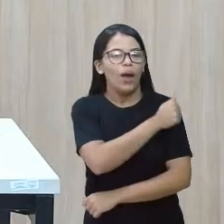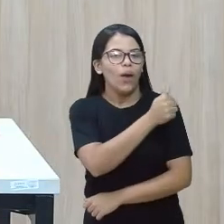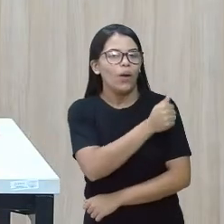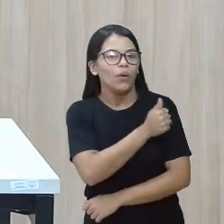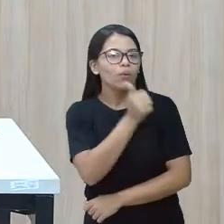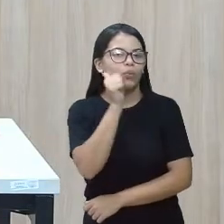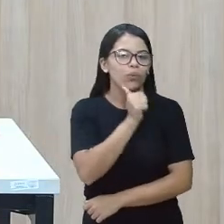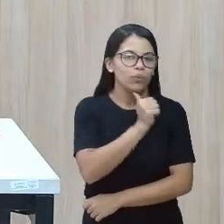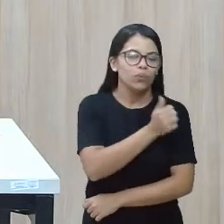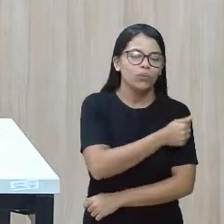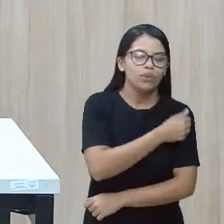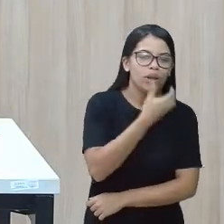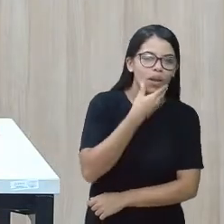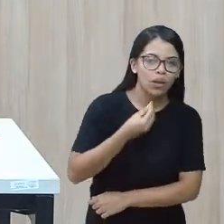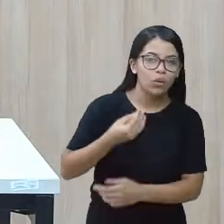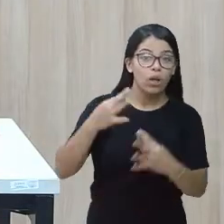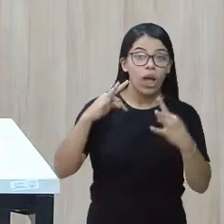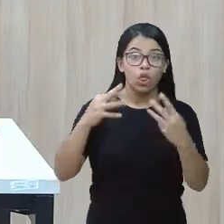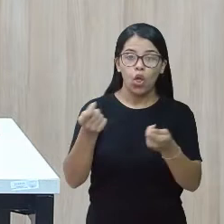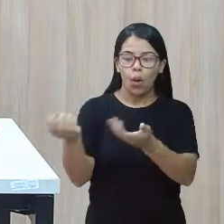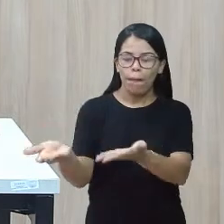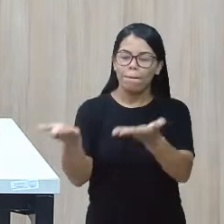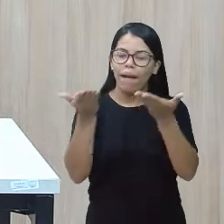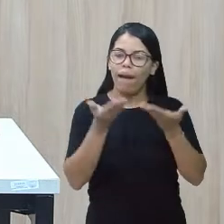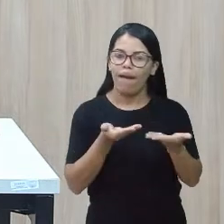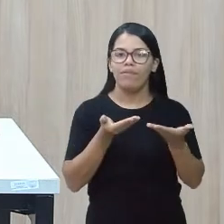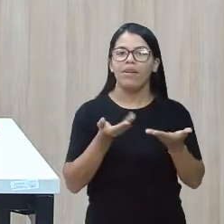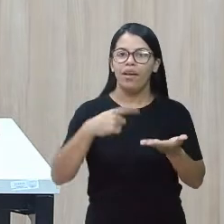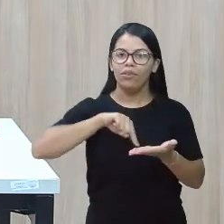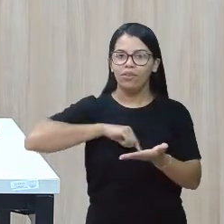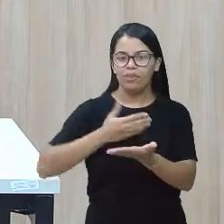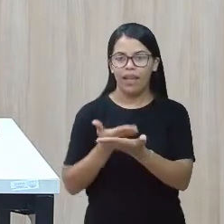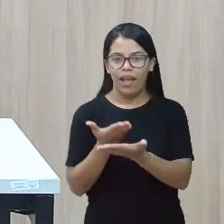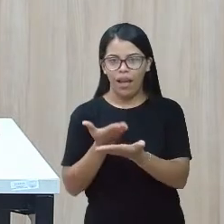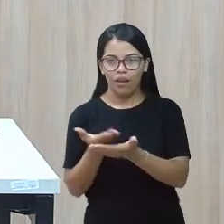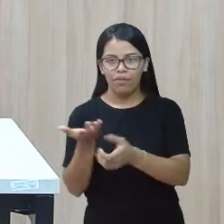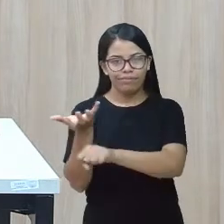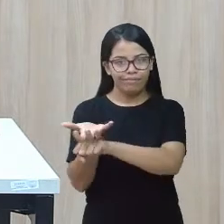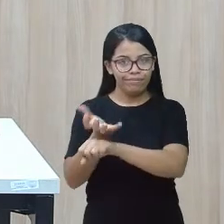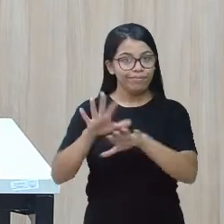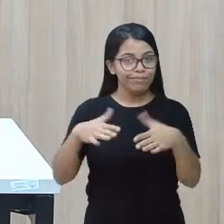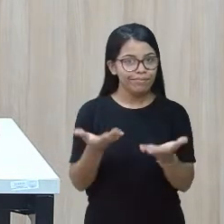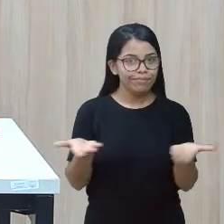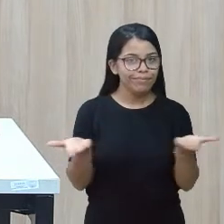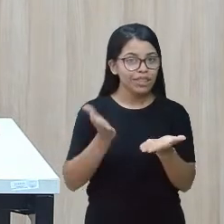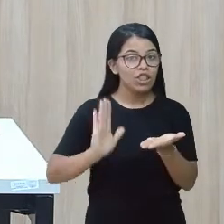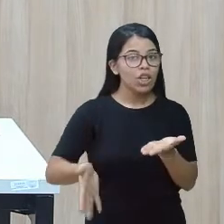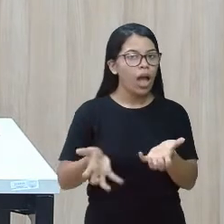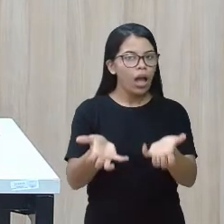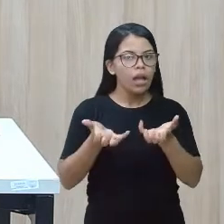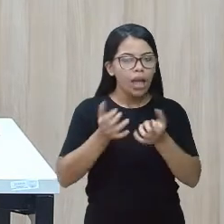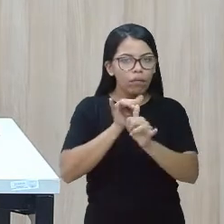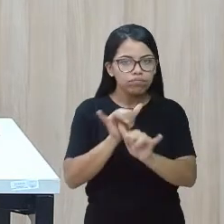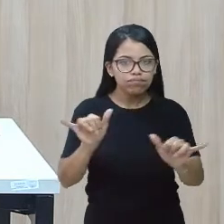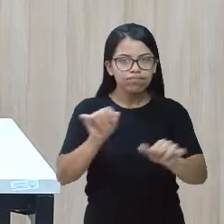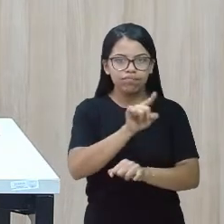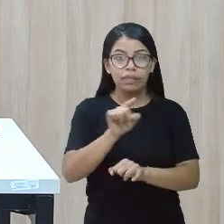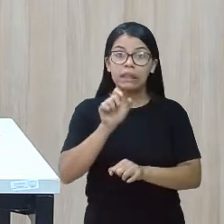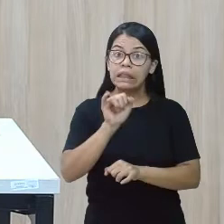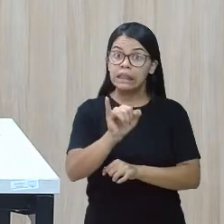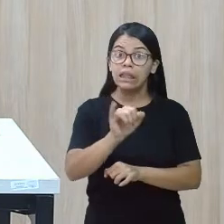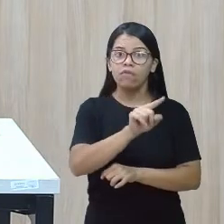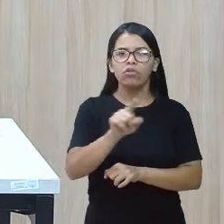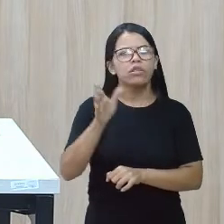alunas, sejam todos muito bem-vindos à nossa aula de ciência. No início, eu já quero falar para vocês se vocês